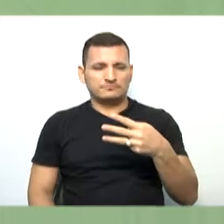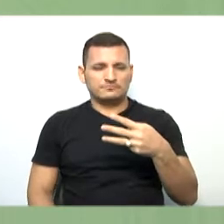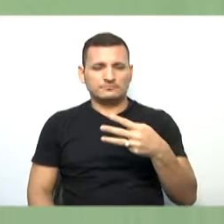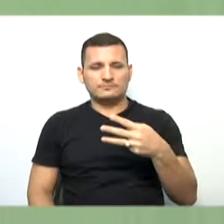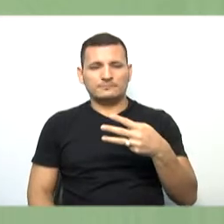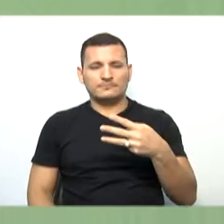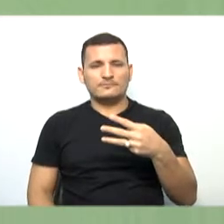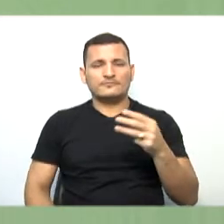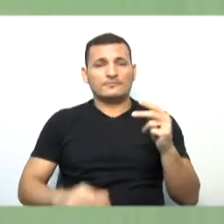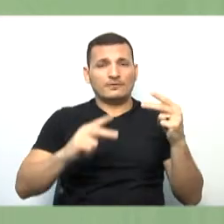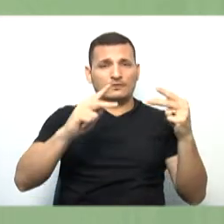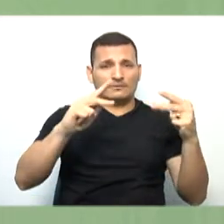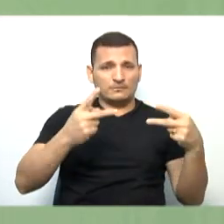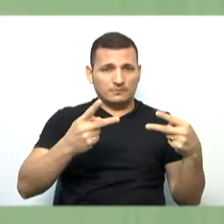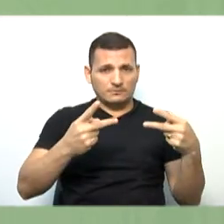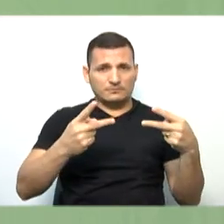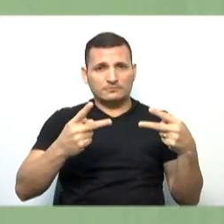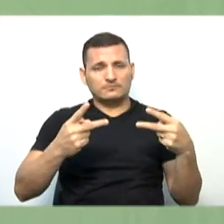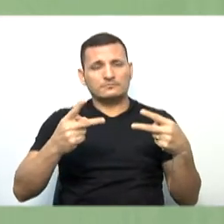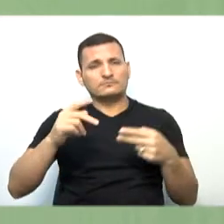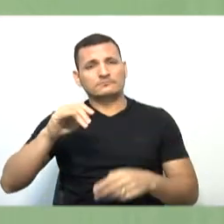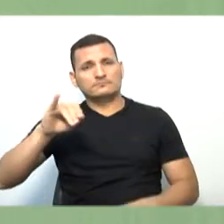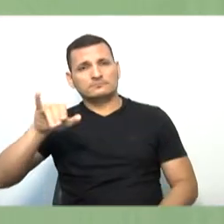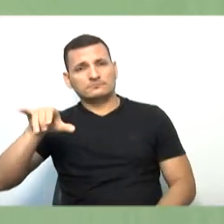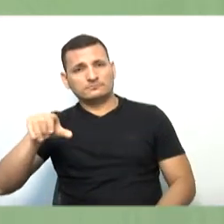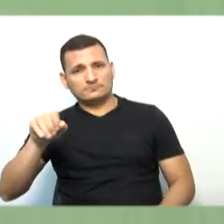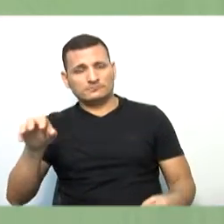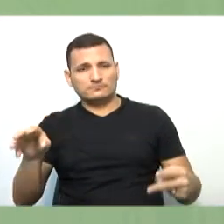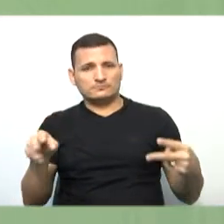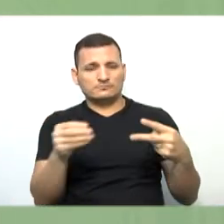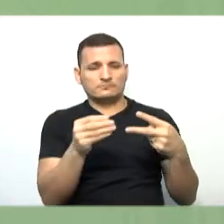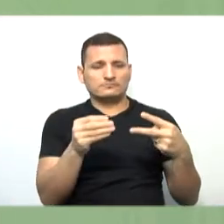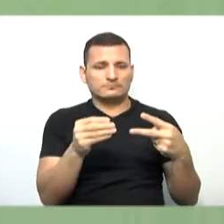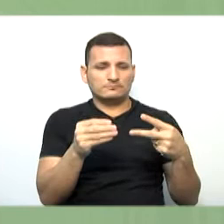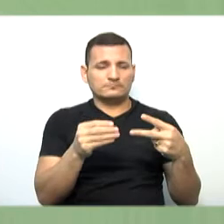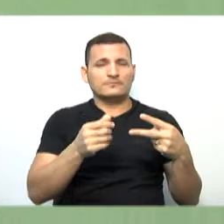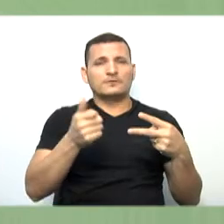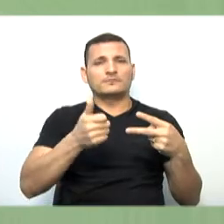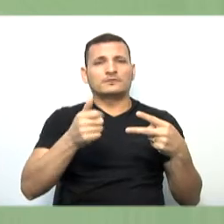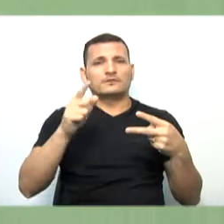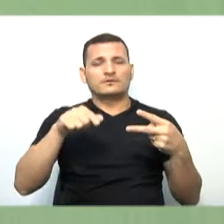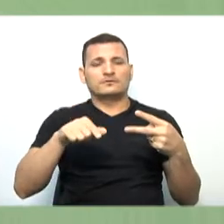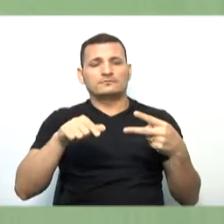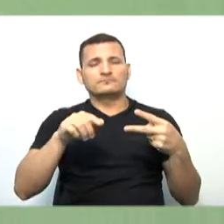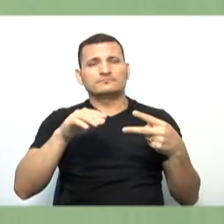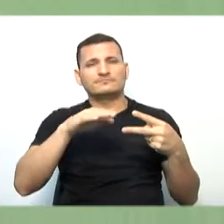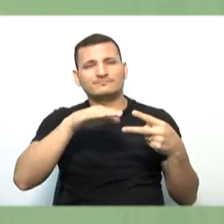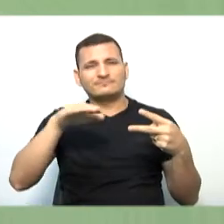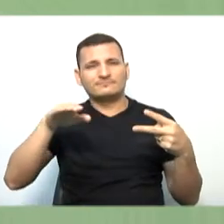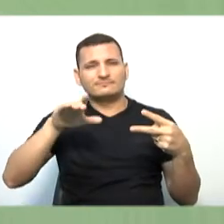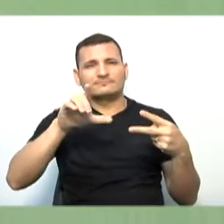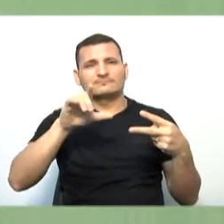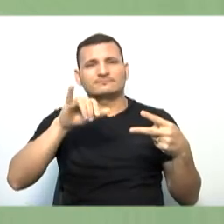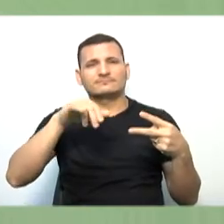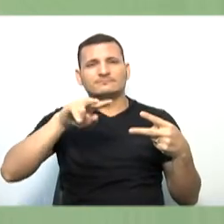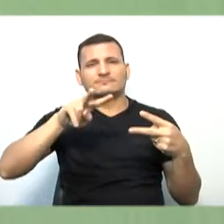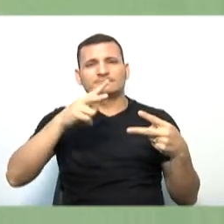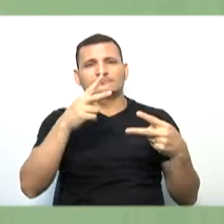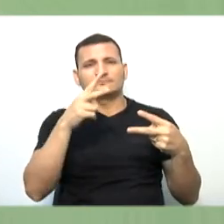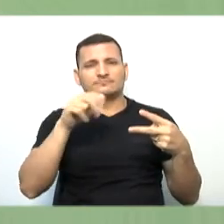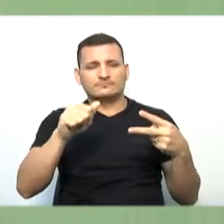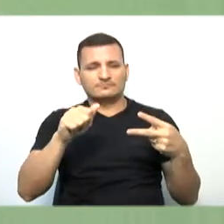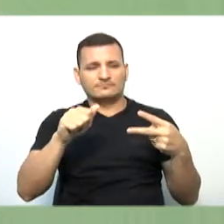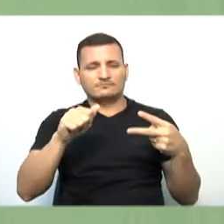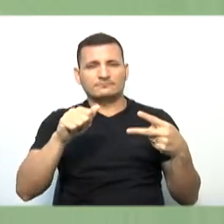entre JavaScript e HTML. A primeira é em linha, inserir o código, o script,